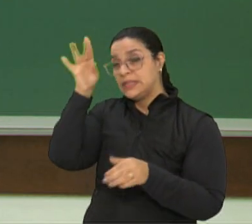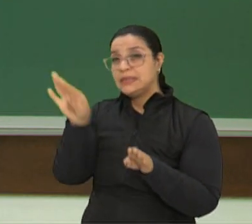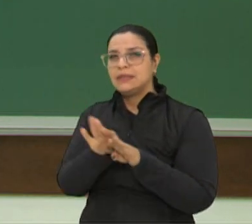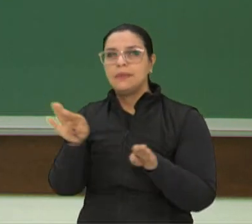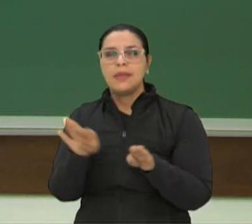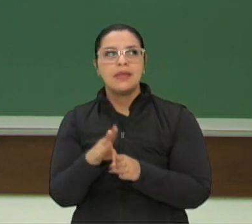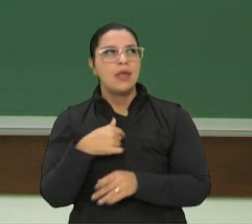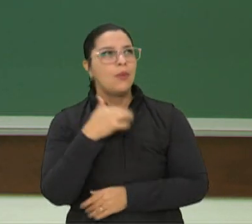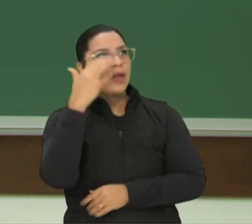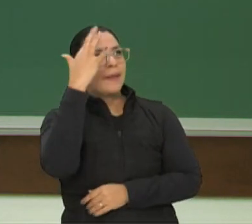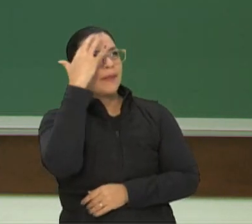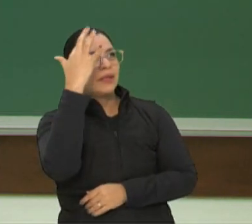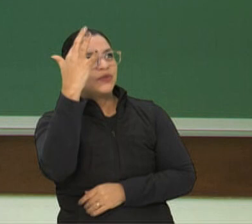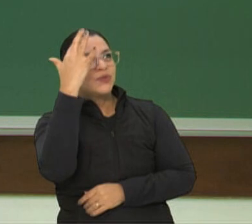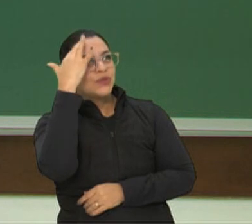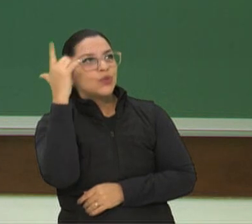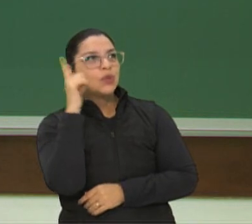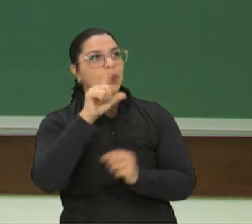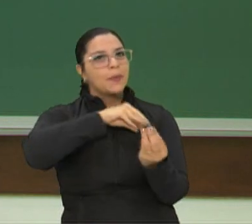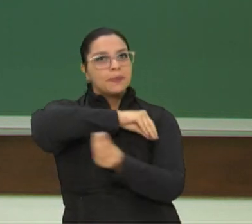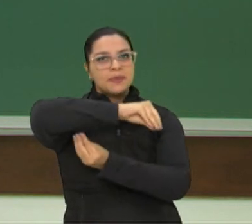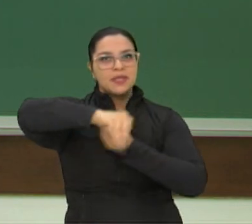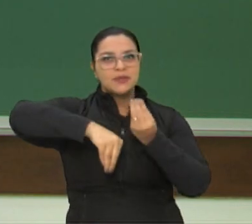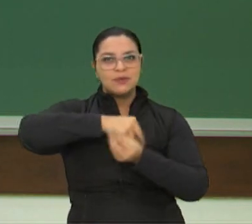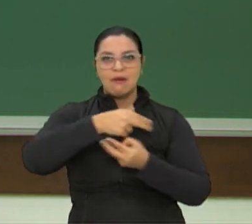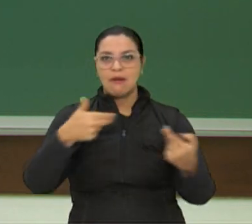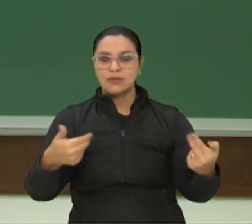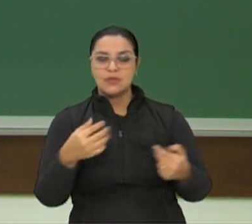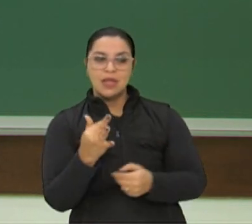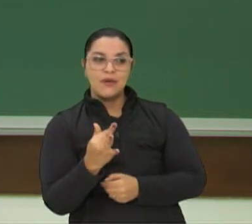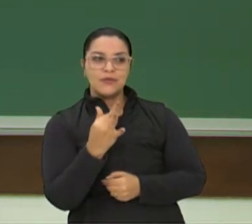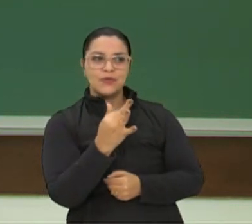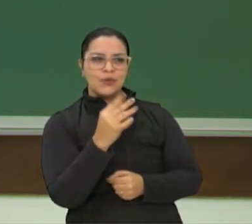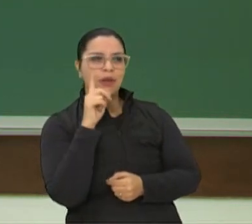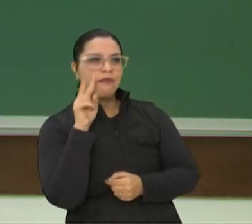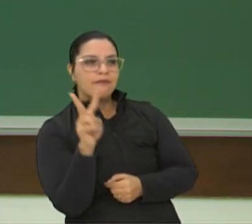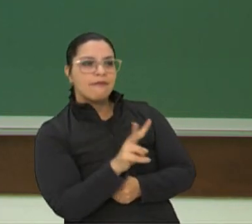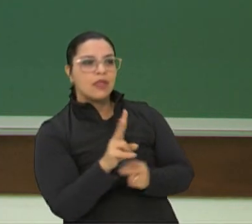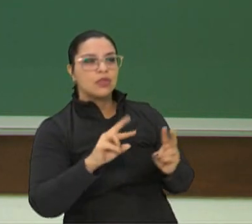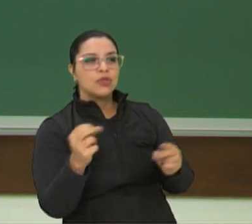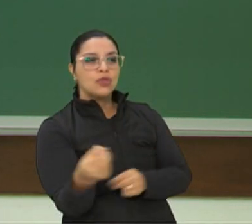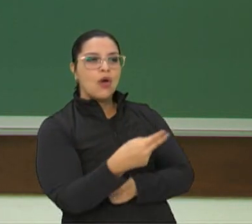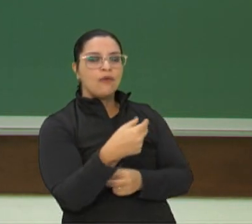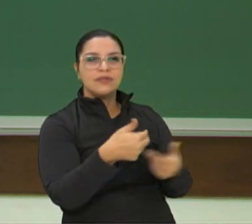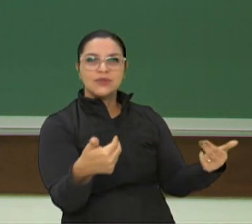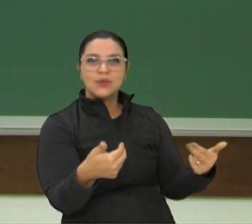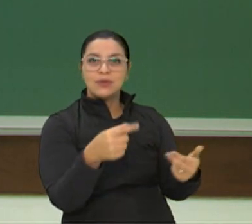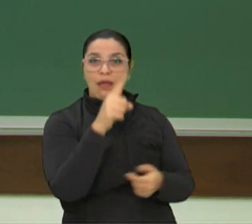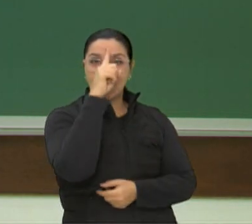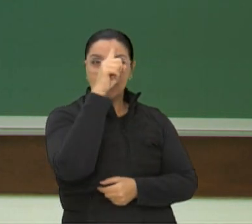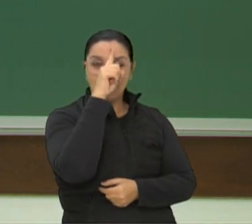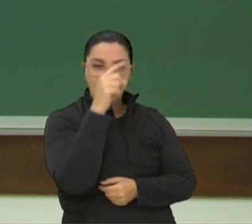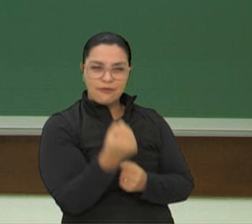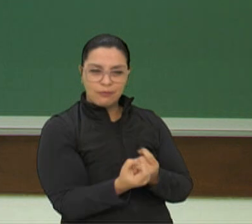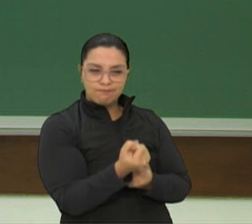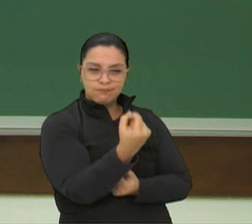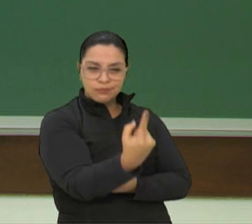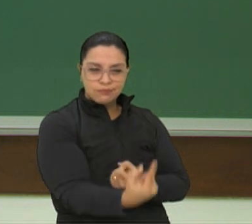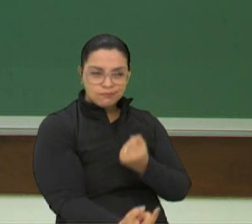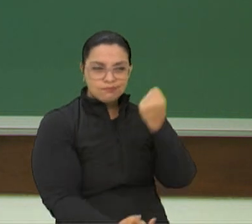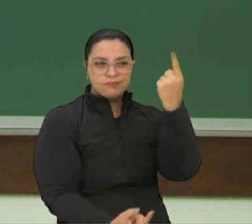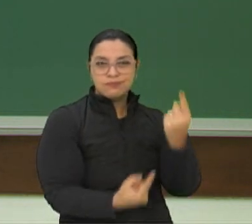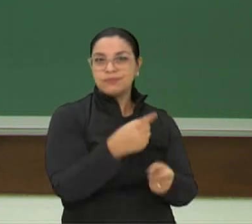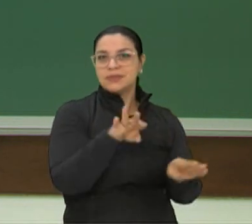nossa imaginação a gente consegue misturar essas coisas para formar novas coisas. Então, novas ideias ele